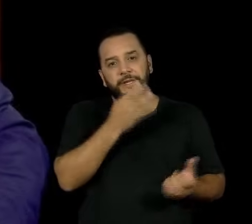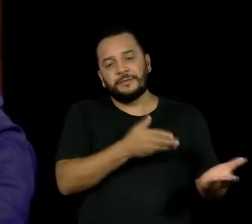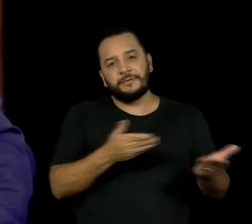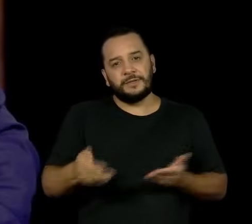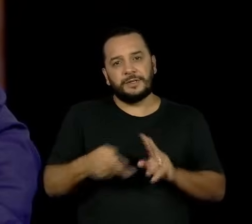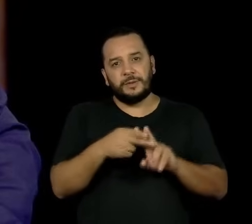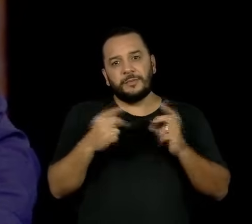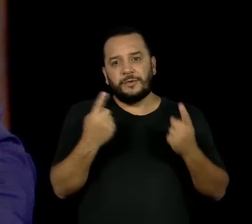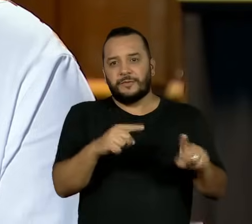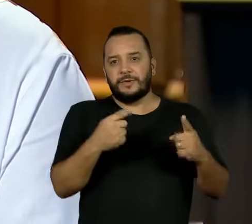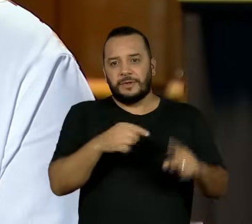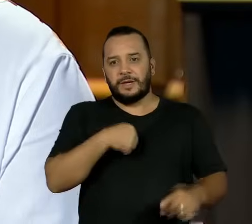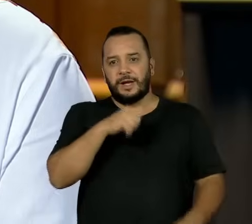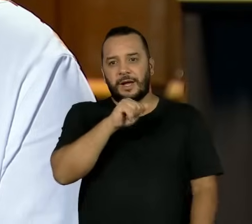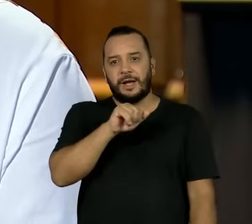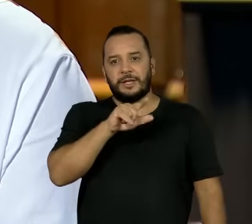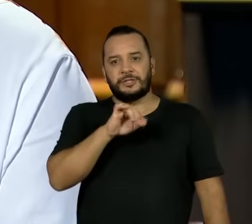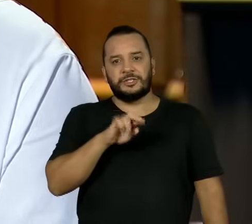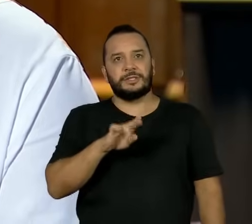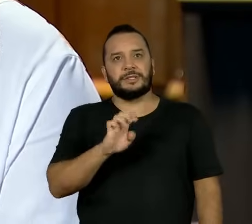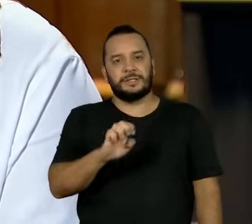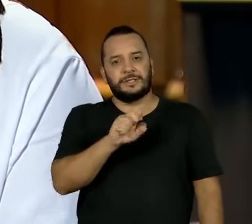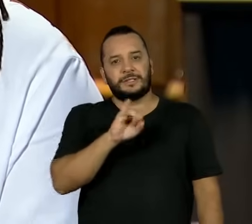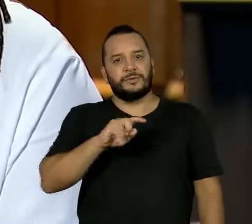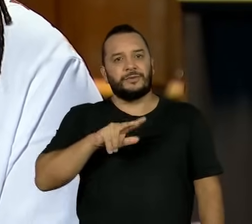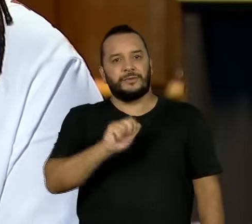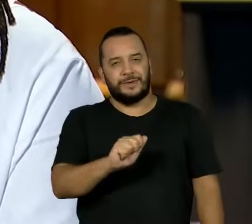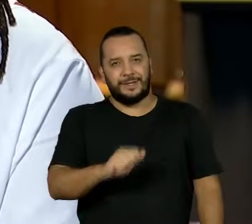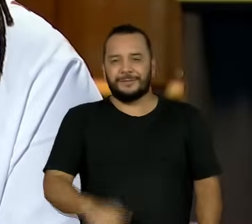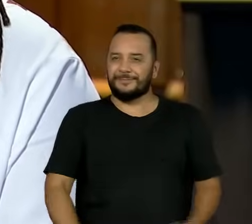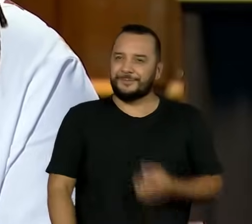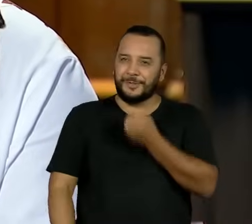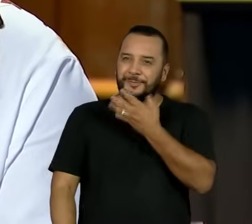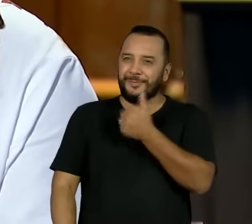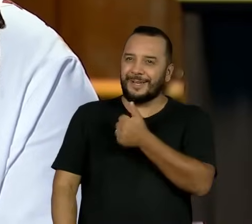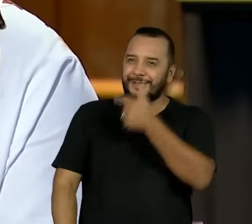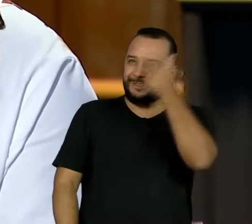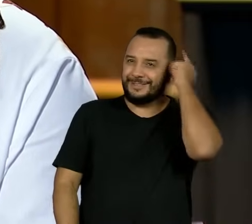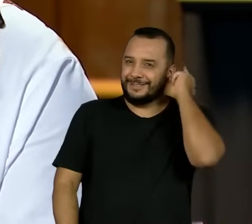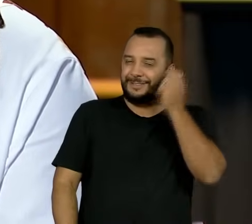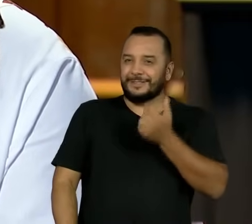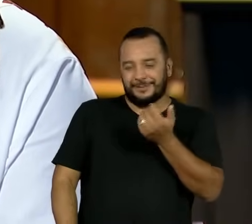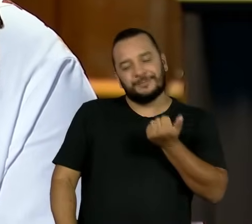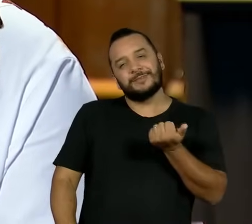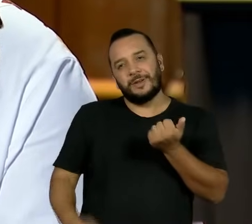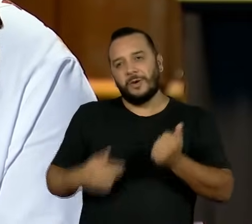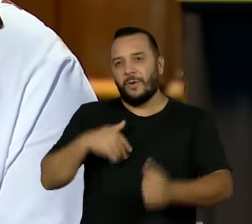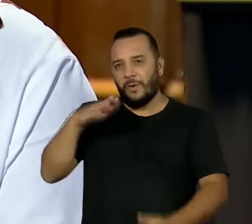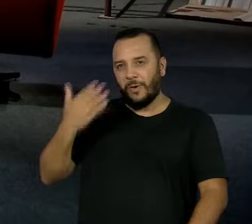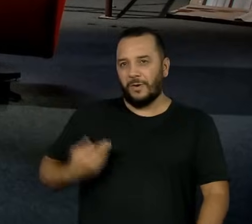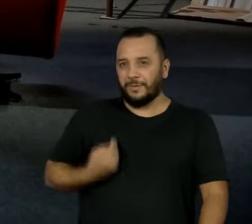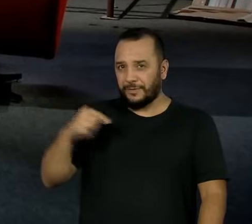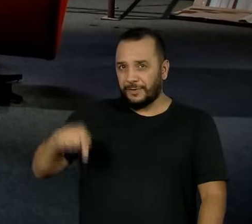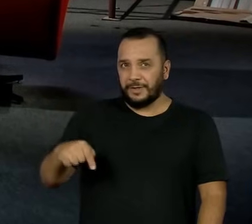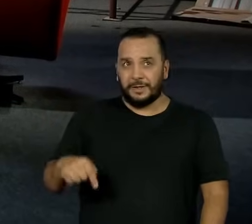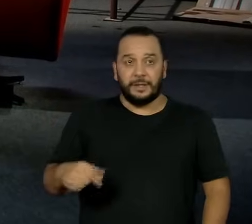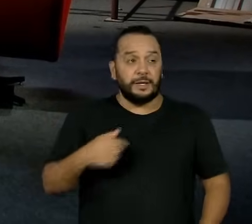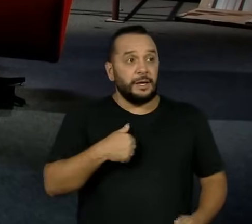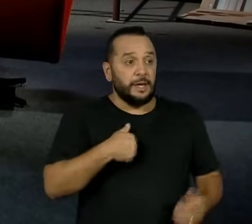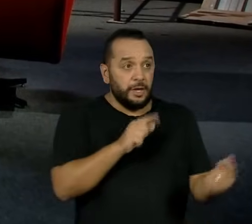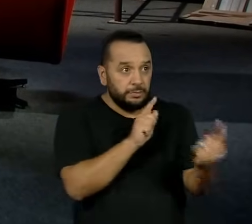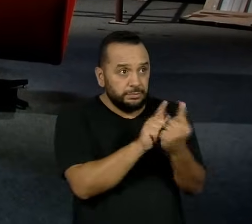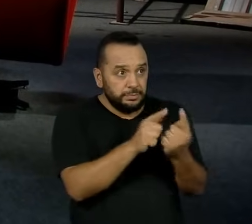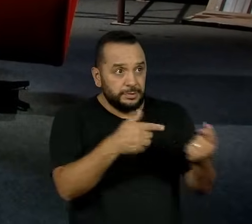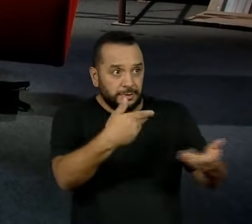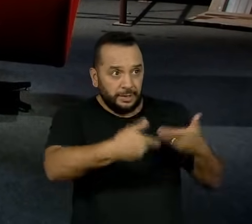ao Provoca, Alexandre da Silva. Tudo bem, Marcelo? Puxa, que honra estar aqui, viu? Eu que vou me consultar